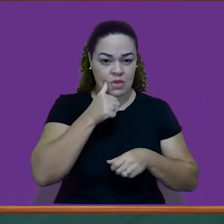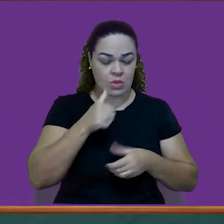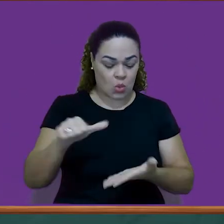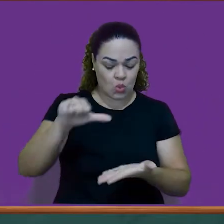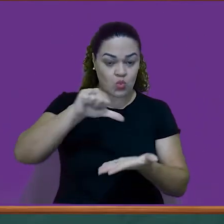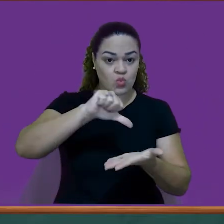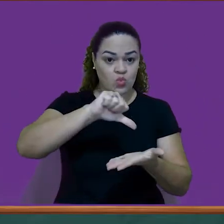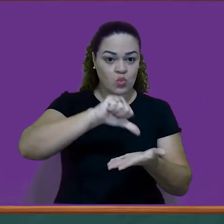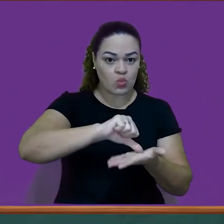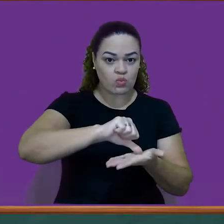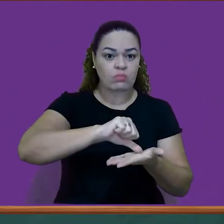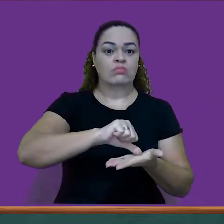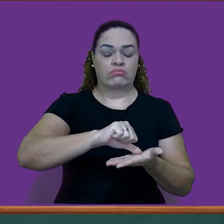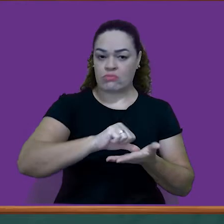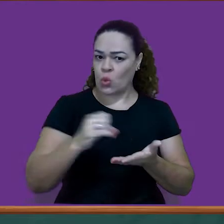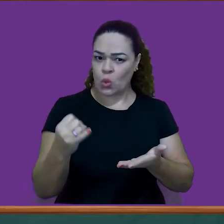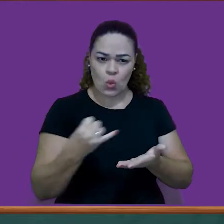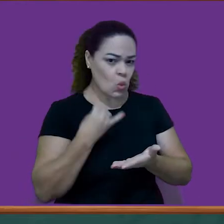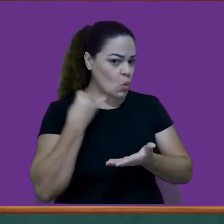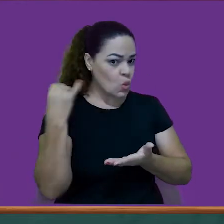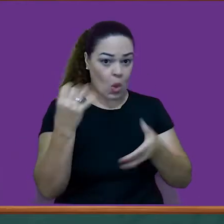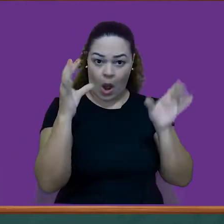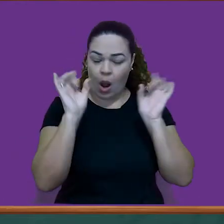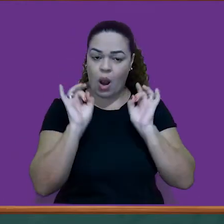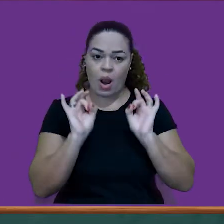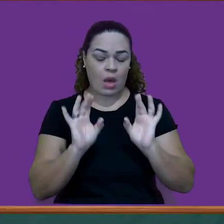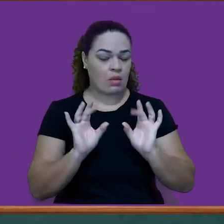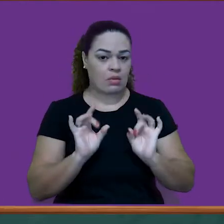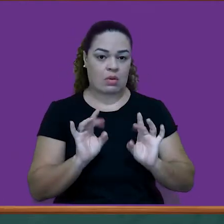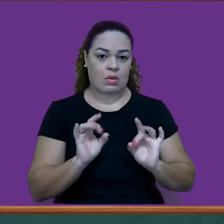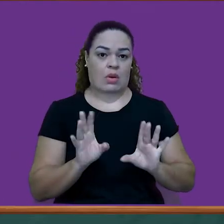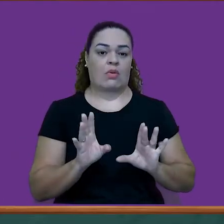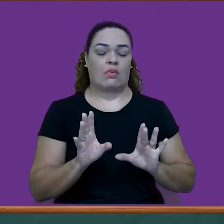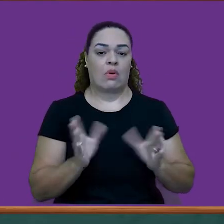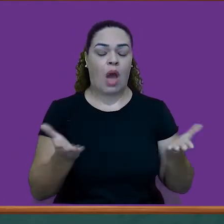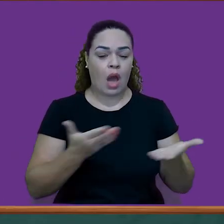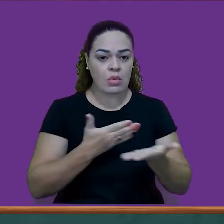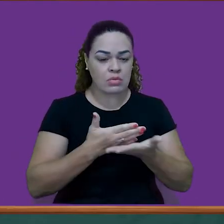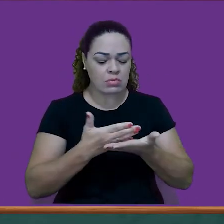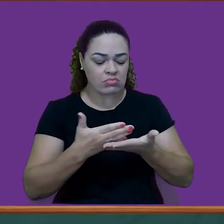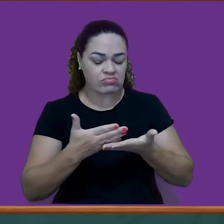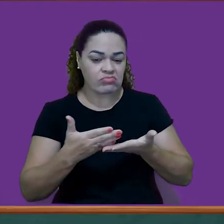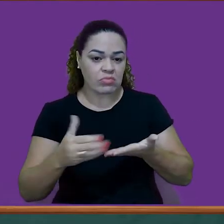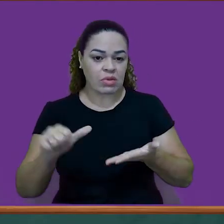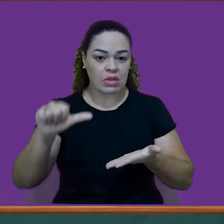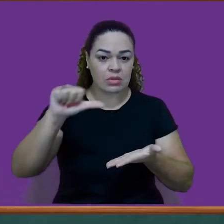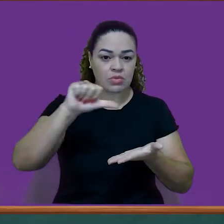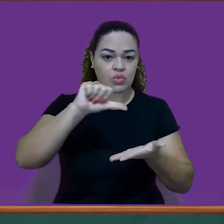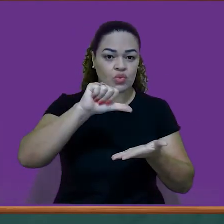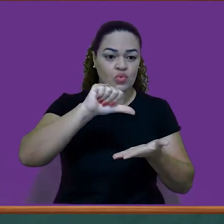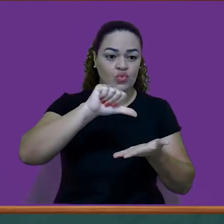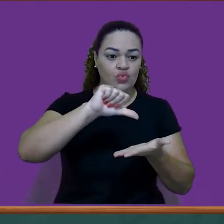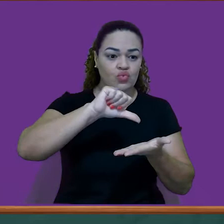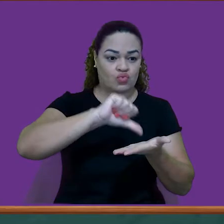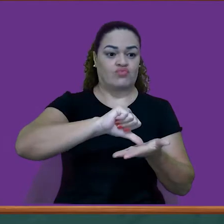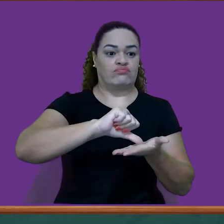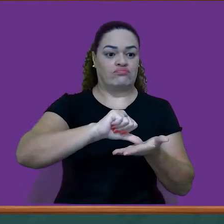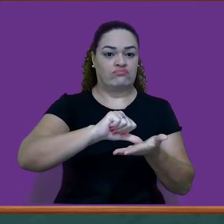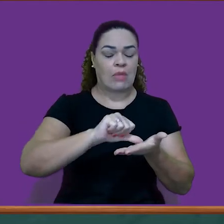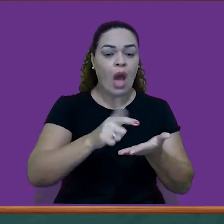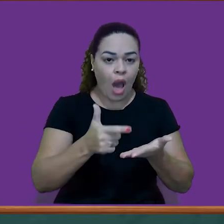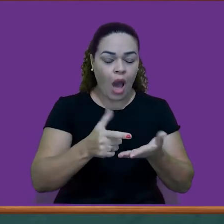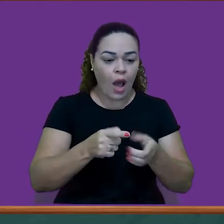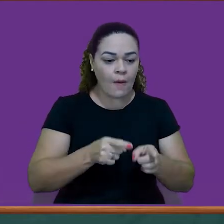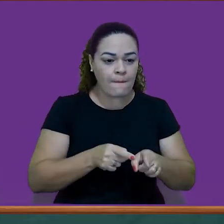peças-chave. Assim, elas também começam em colunas centrais no tabuleiro, que são as colunas D